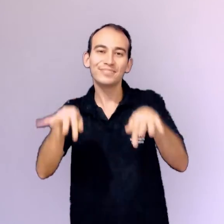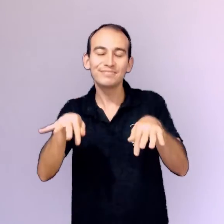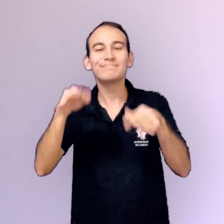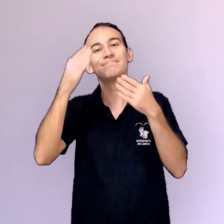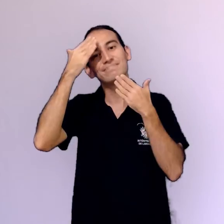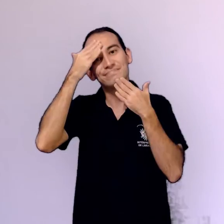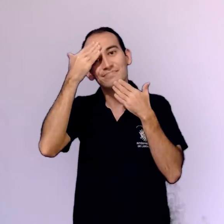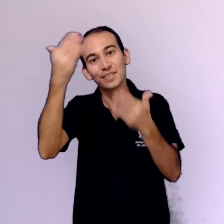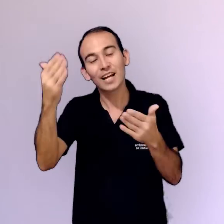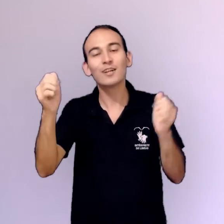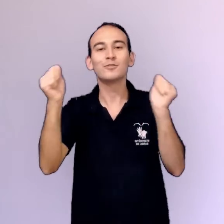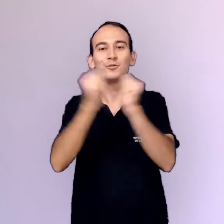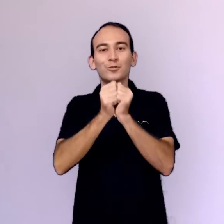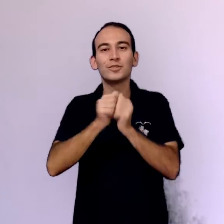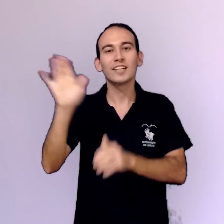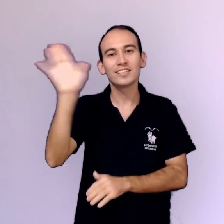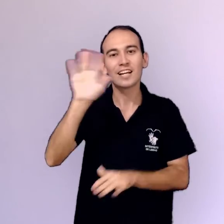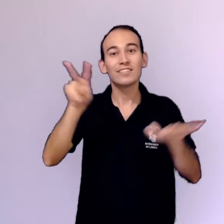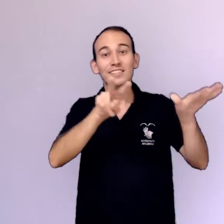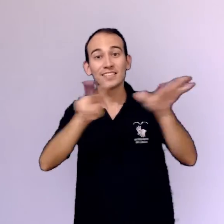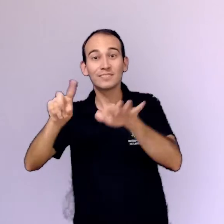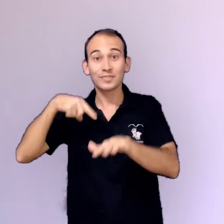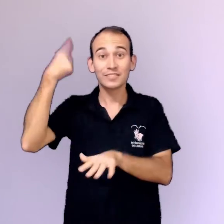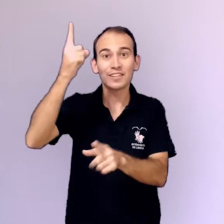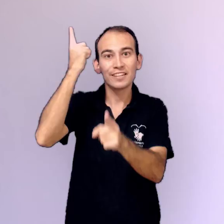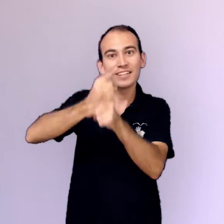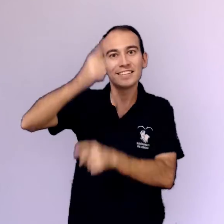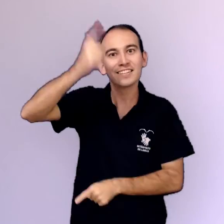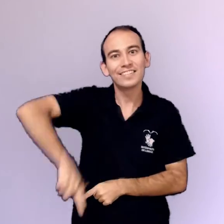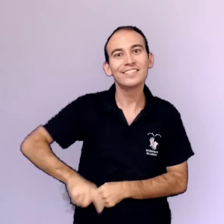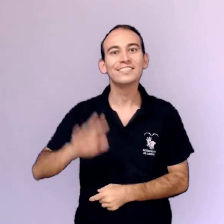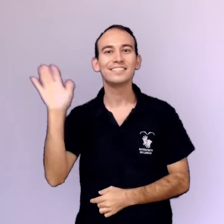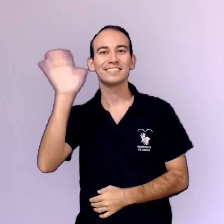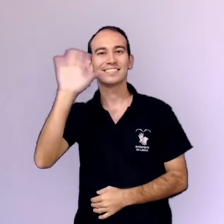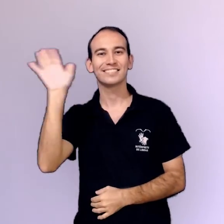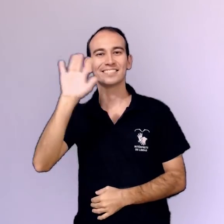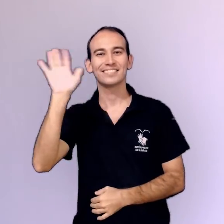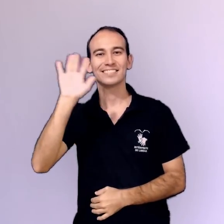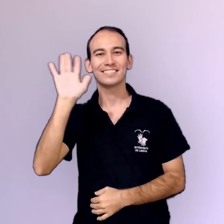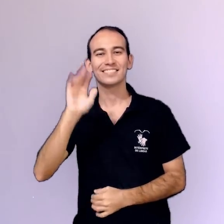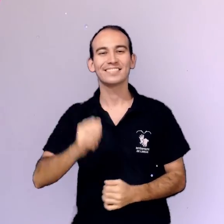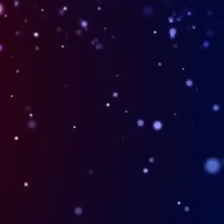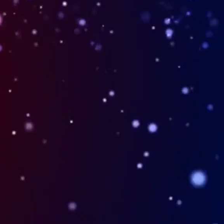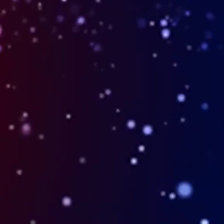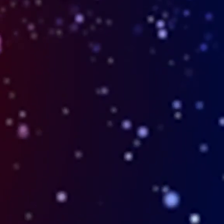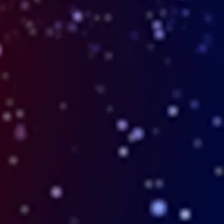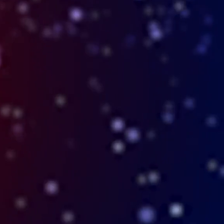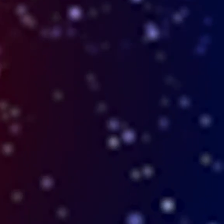detalhes. Bem, por hoje é isso. Obrigada pela companhia e até semana que vem!